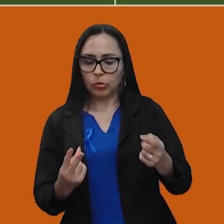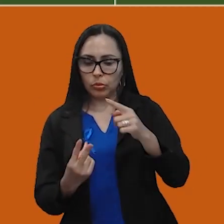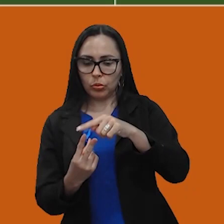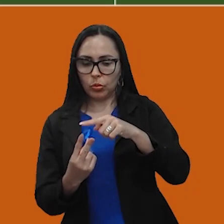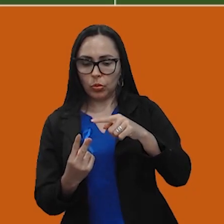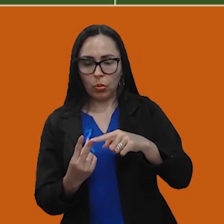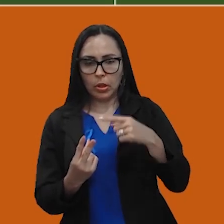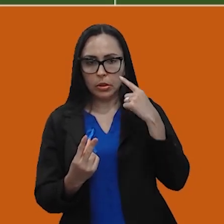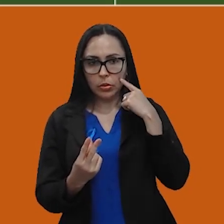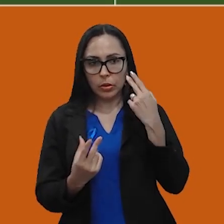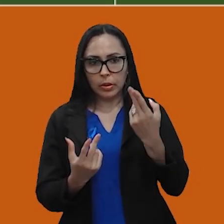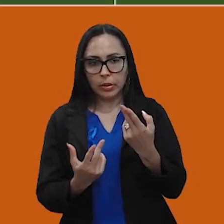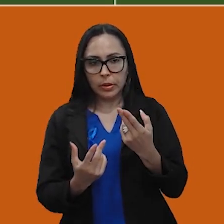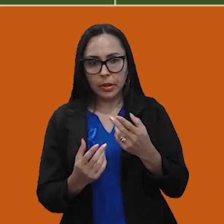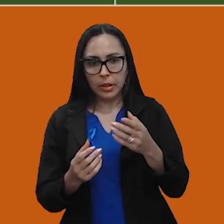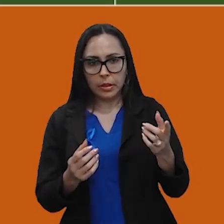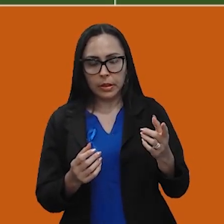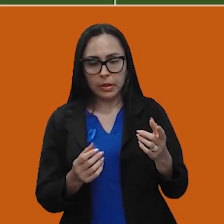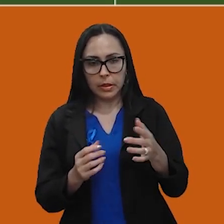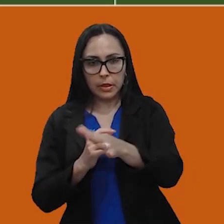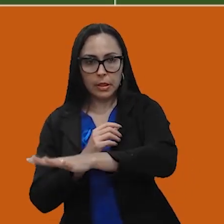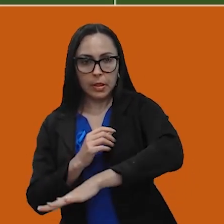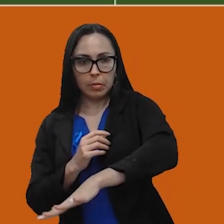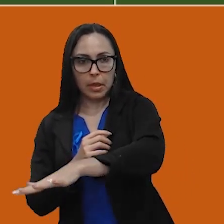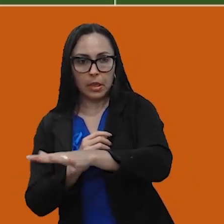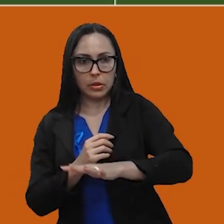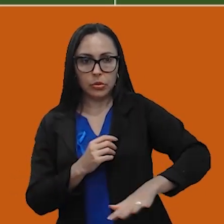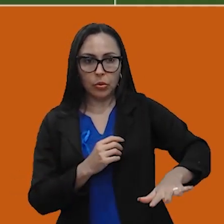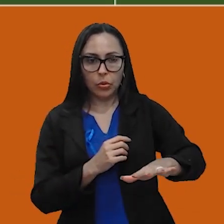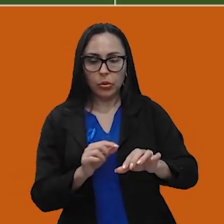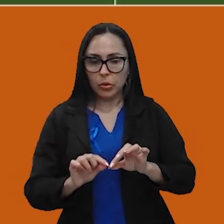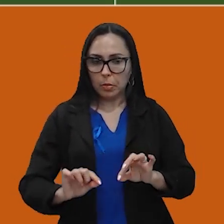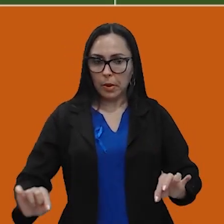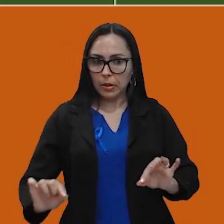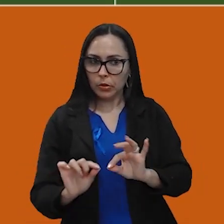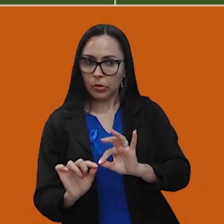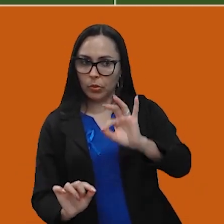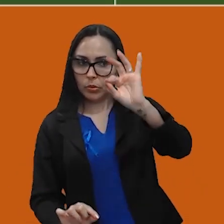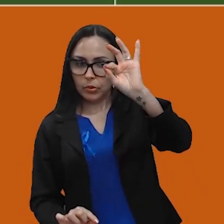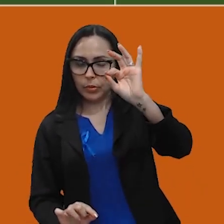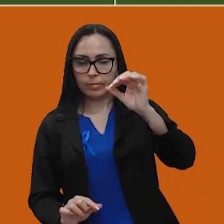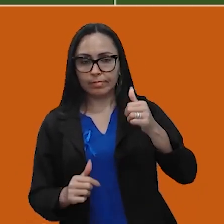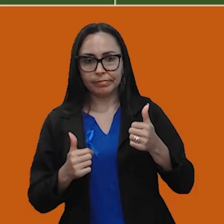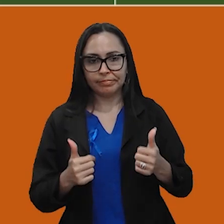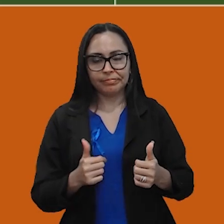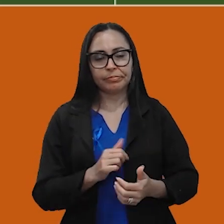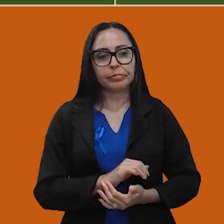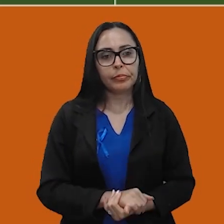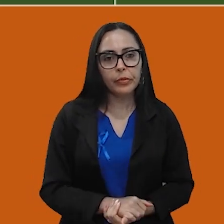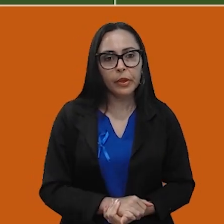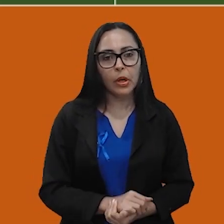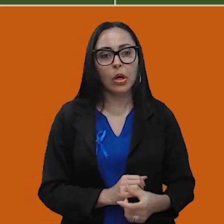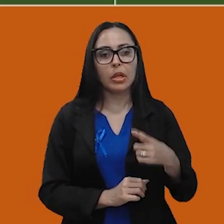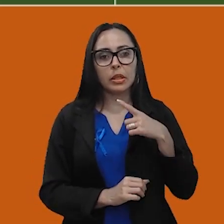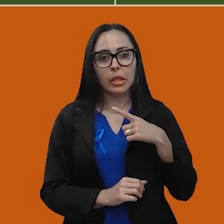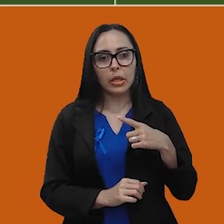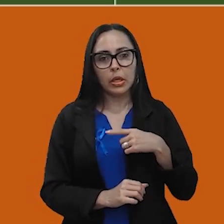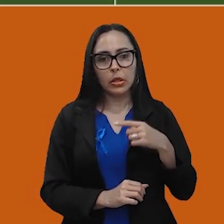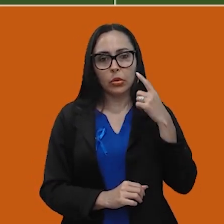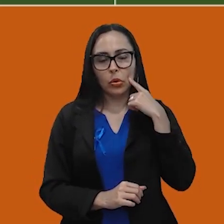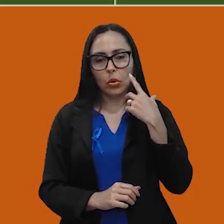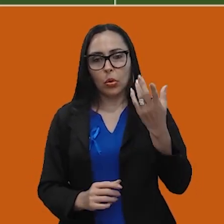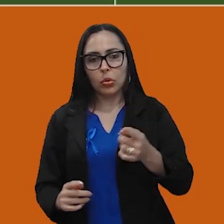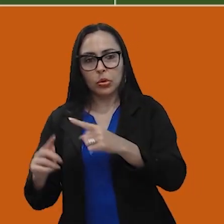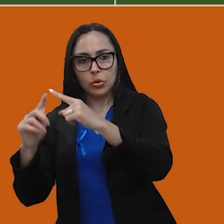duas dimensões consideradas, comprimento e largura, então metro quadrado, beleza? Observe que eu tenho os múltiplos e assim